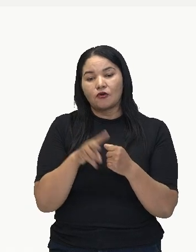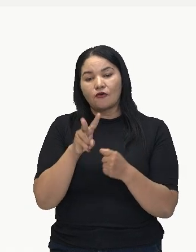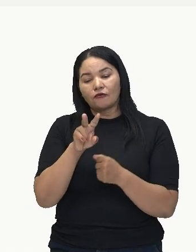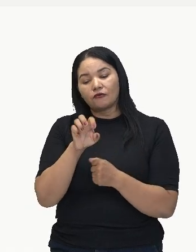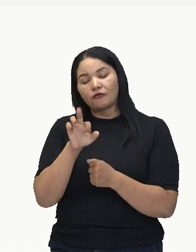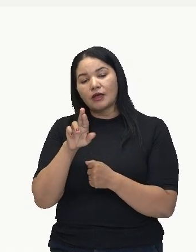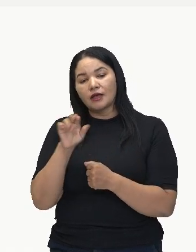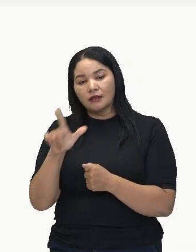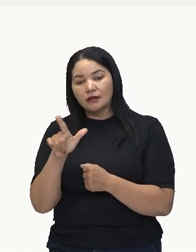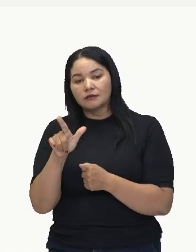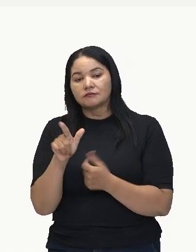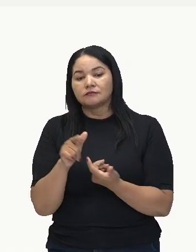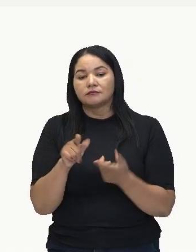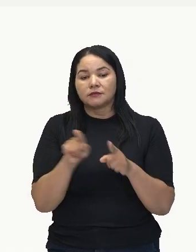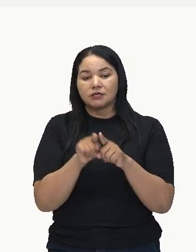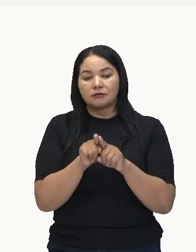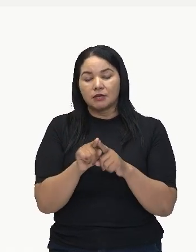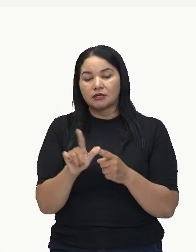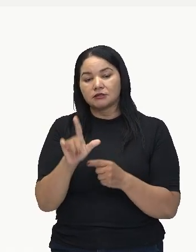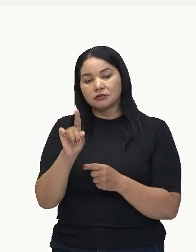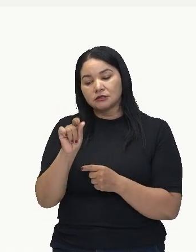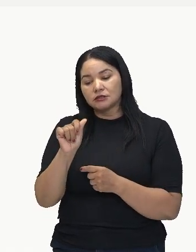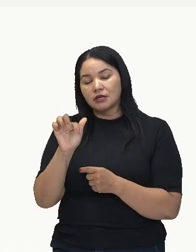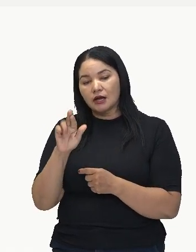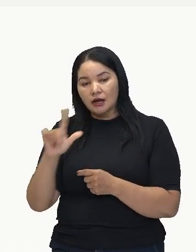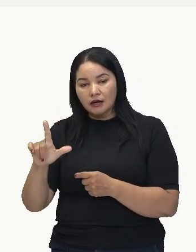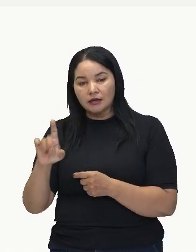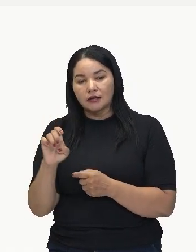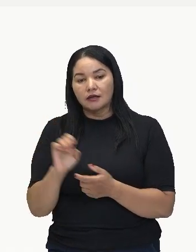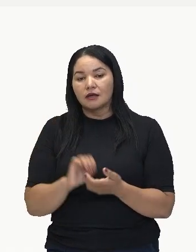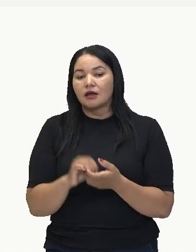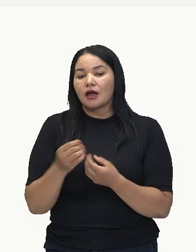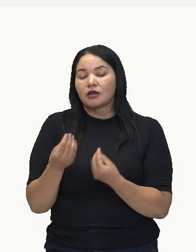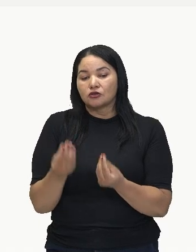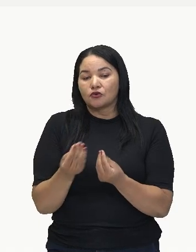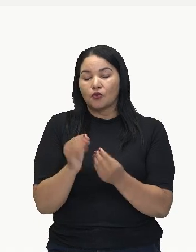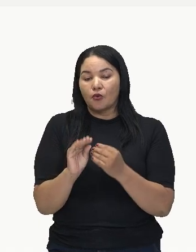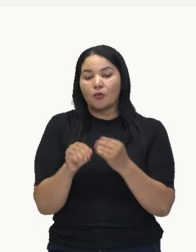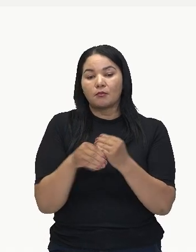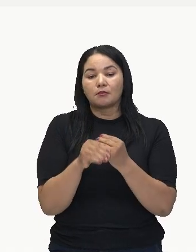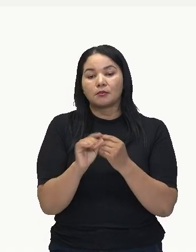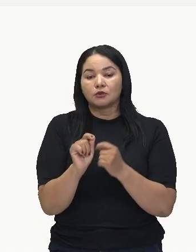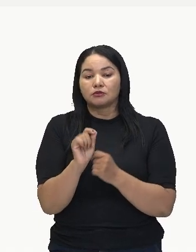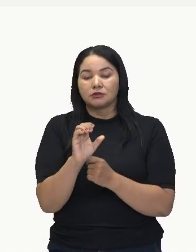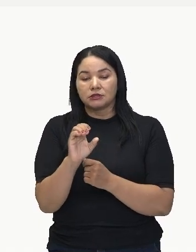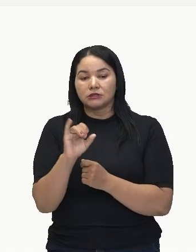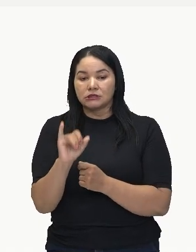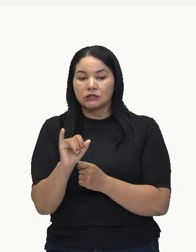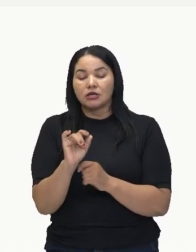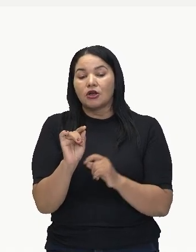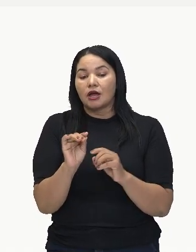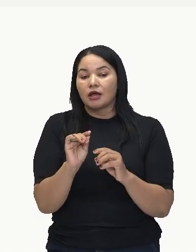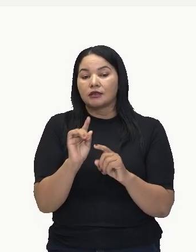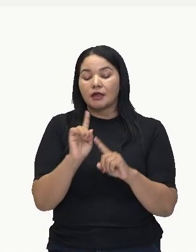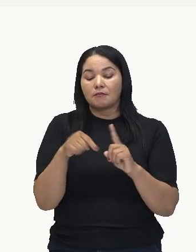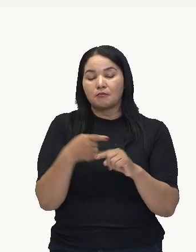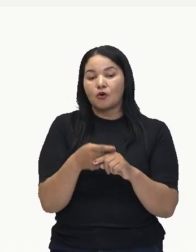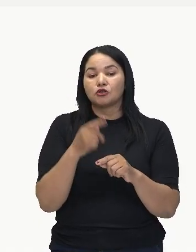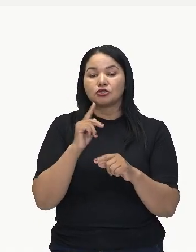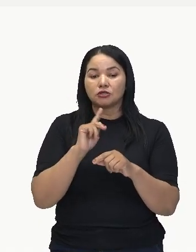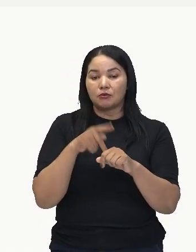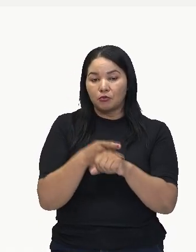no infinitivo. Então, nesse caso, o complemento vai depois do verbo, no finalzinho do verbo, nesse caso,